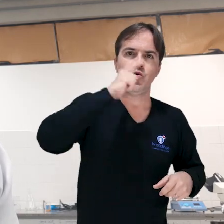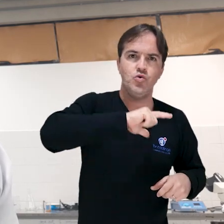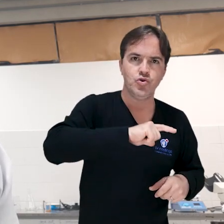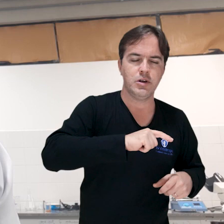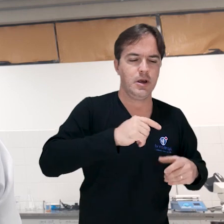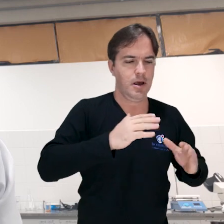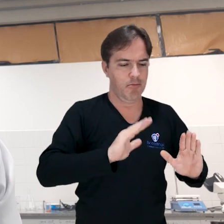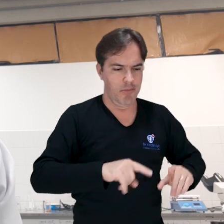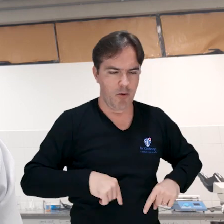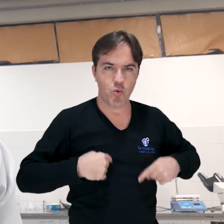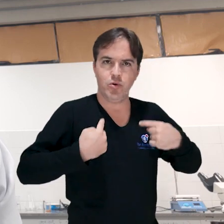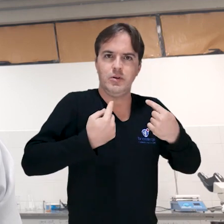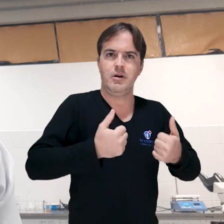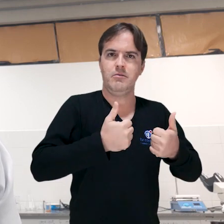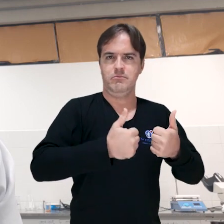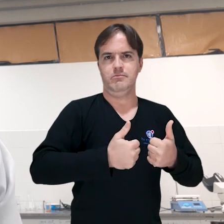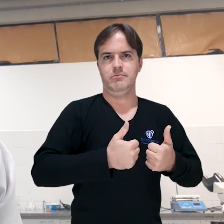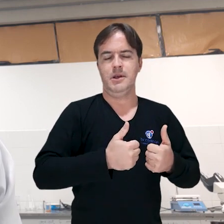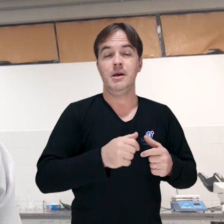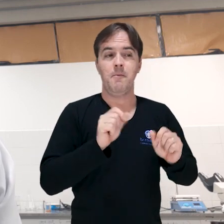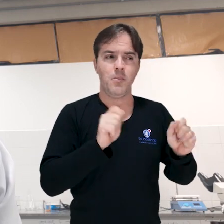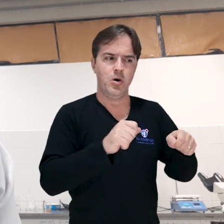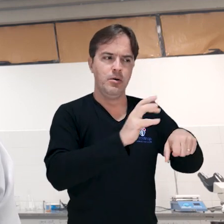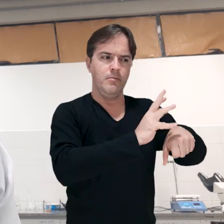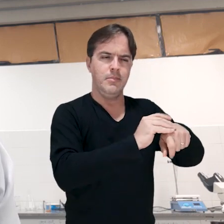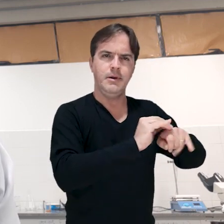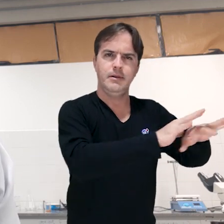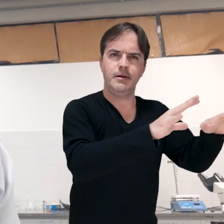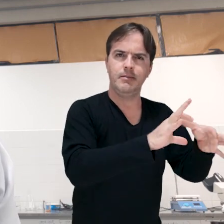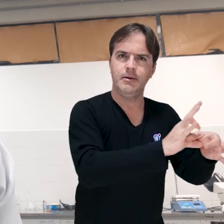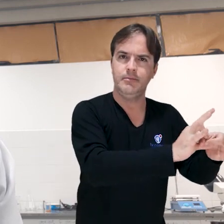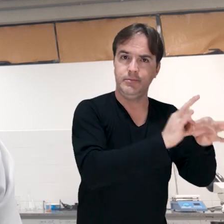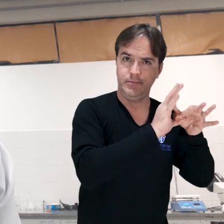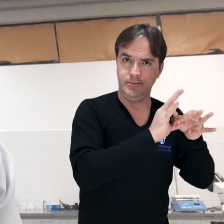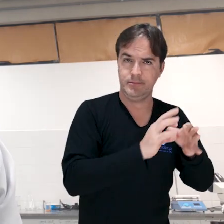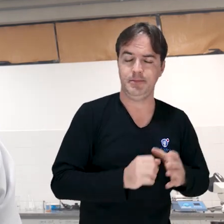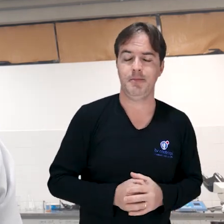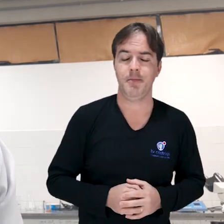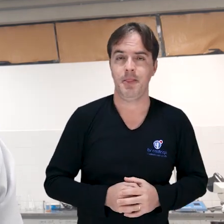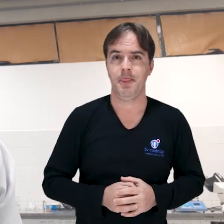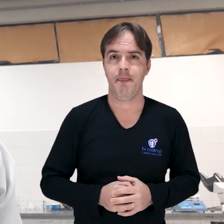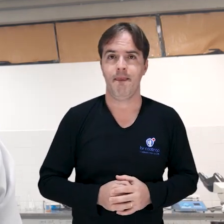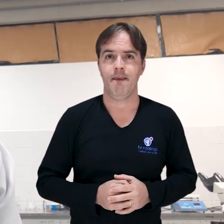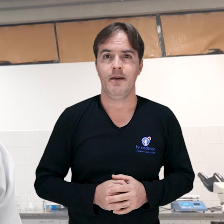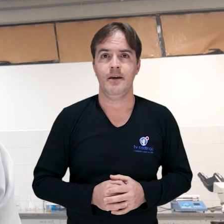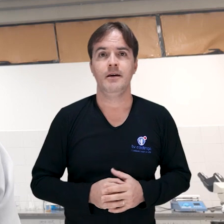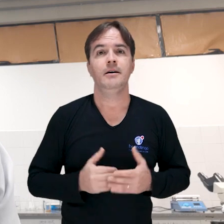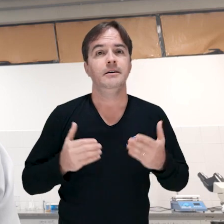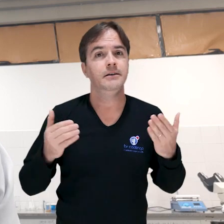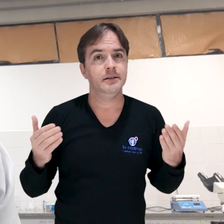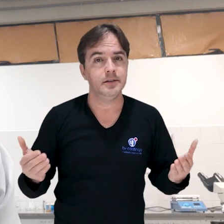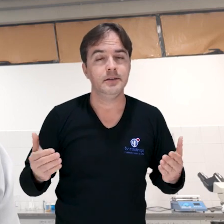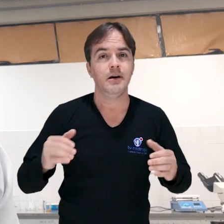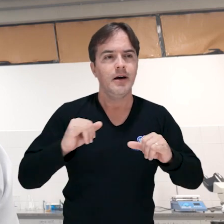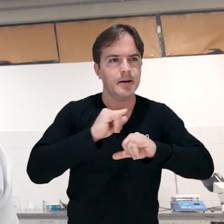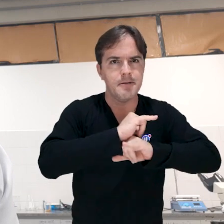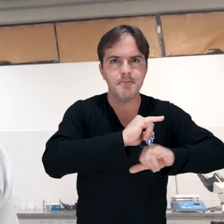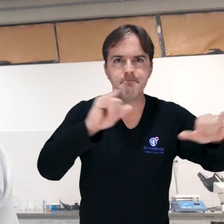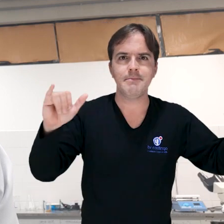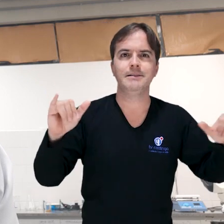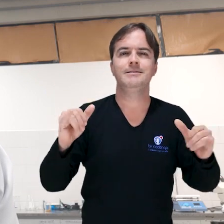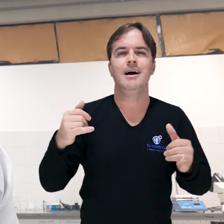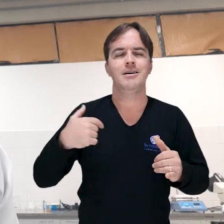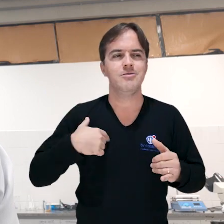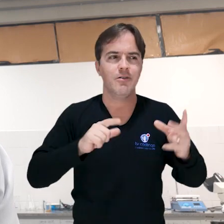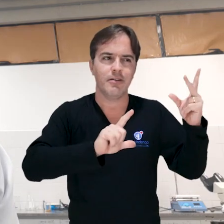um controle da pandemia a qual nós estamos passando. Tá ok? Essa é a nossa mensagem. Agradecer